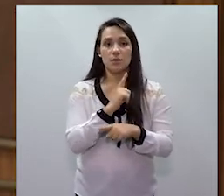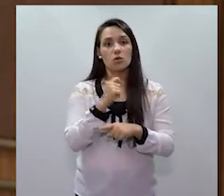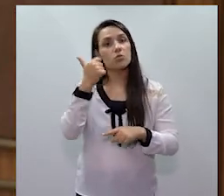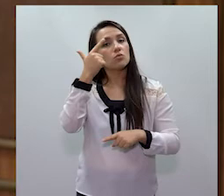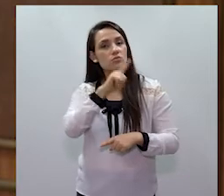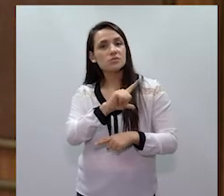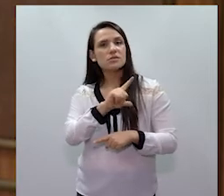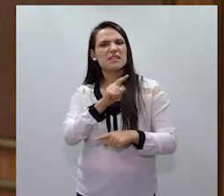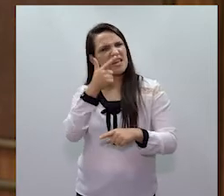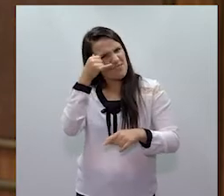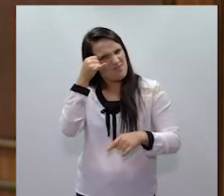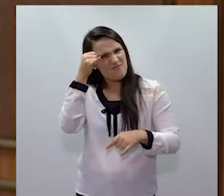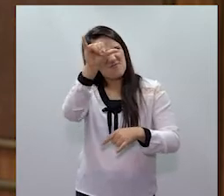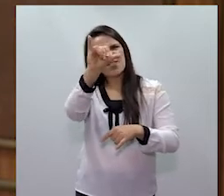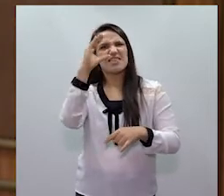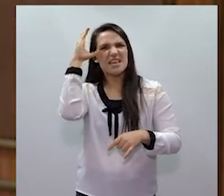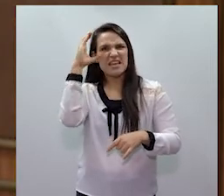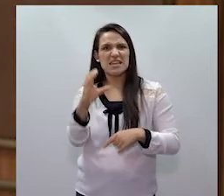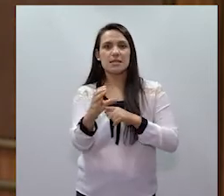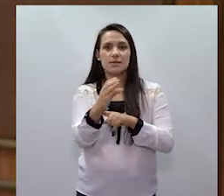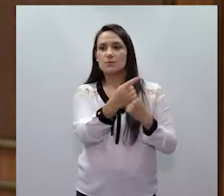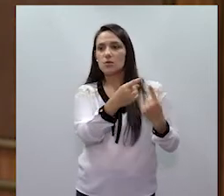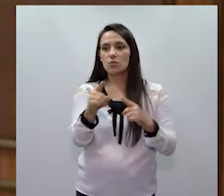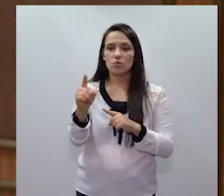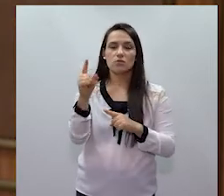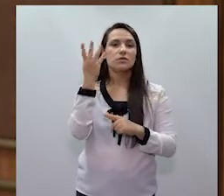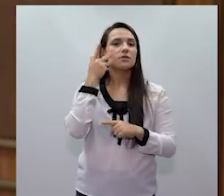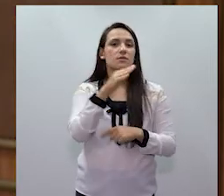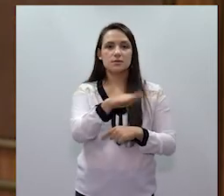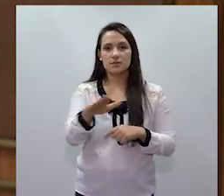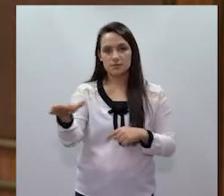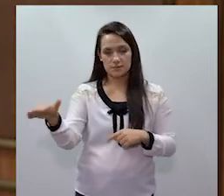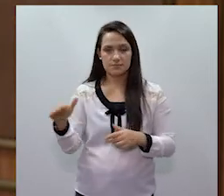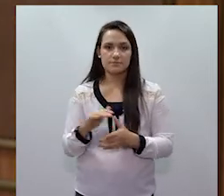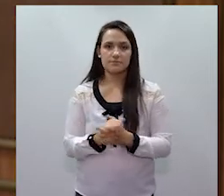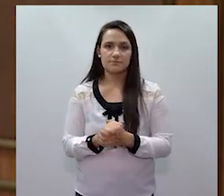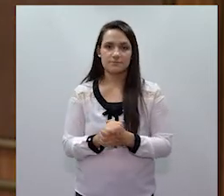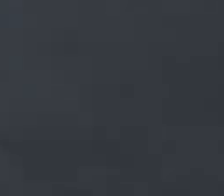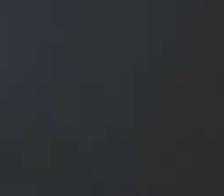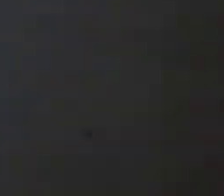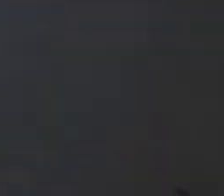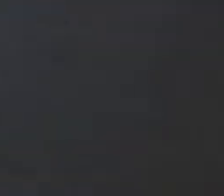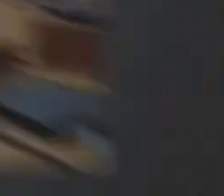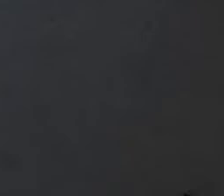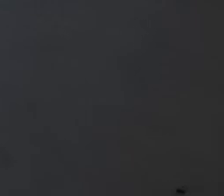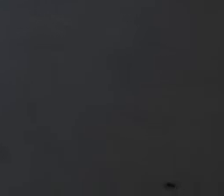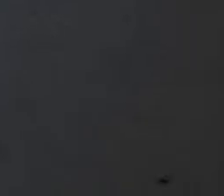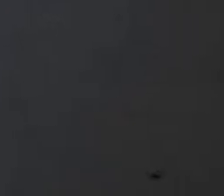apuração de atos infracionais cometidos por adolescentes. Até lá!